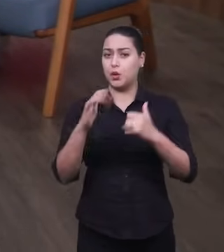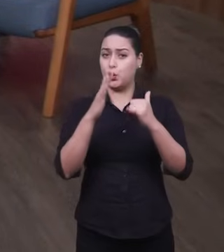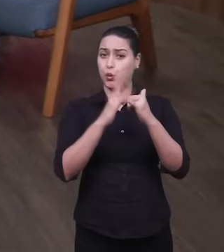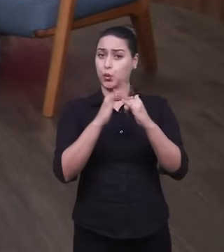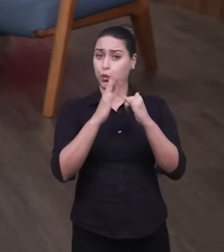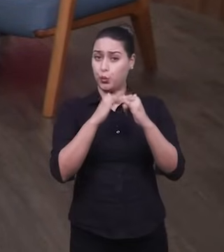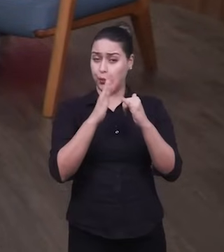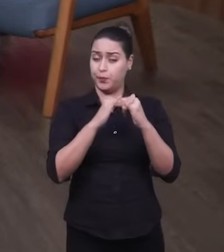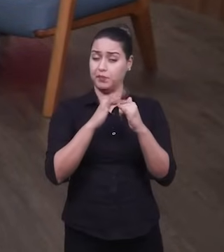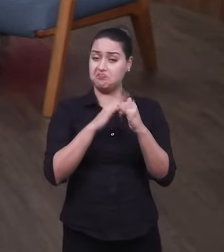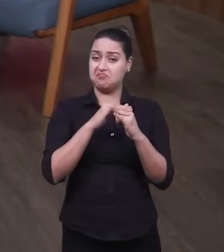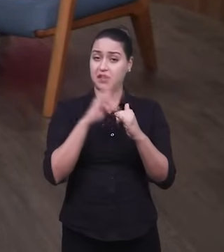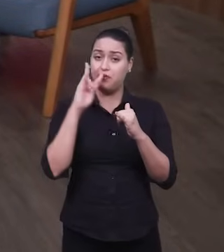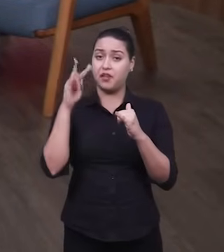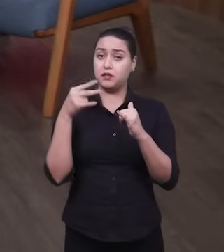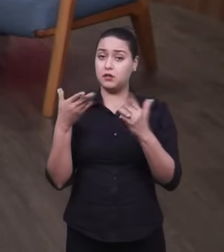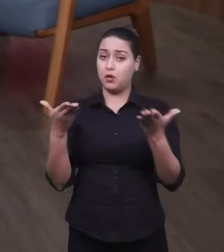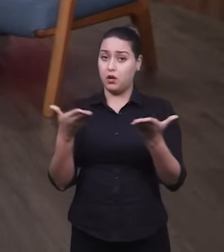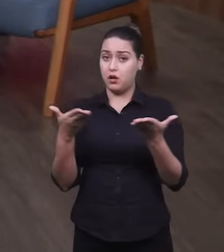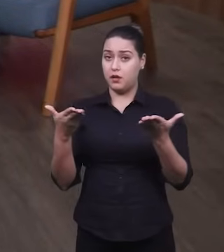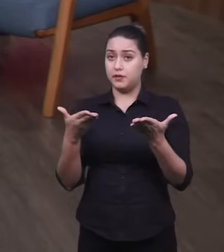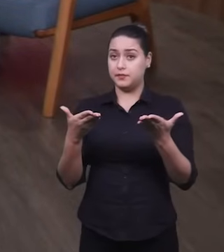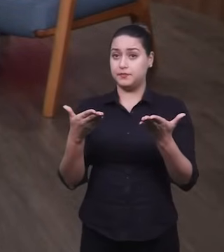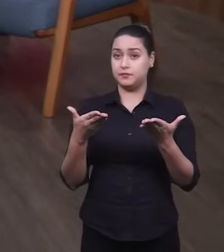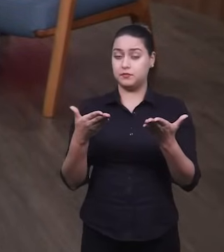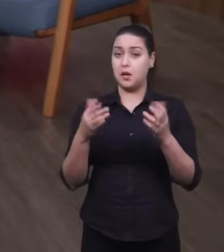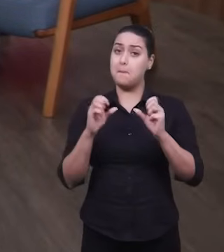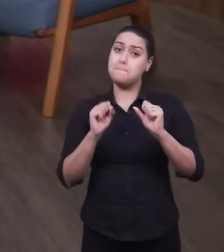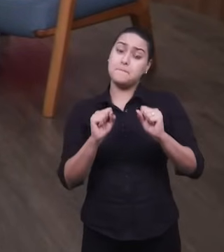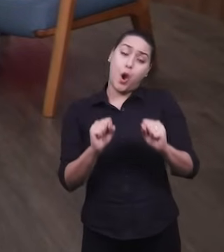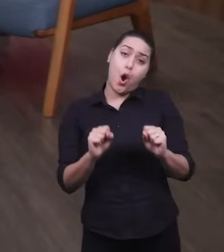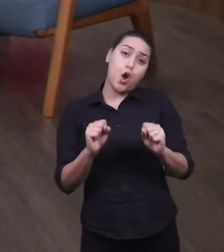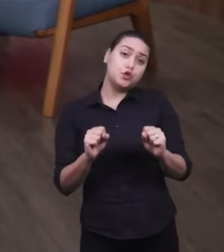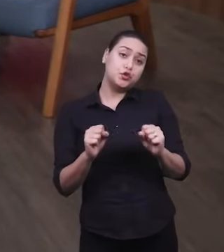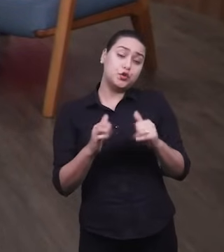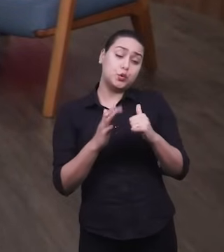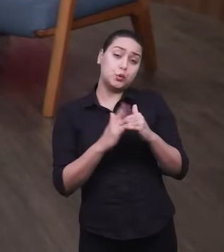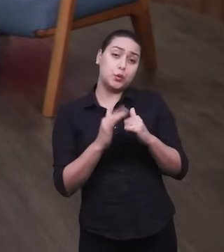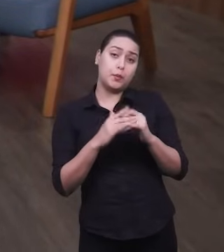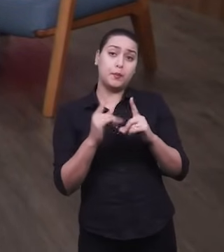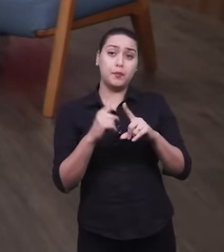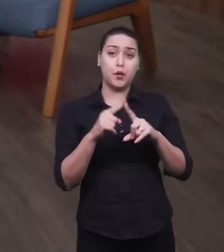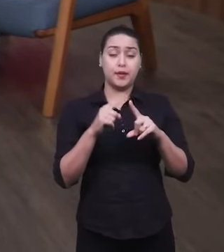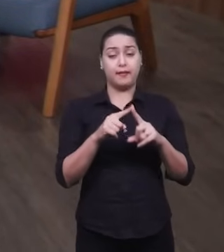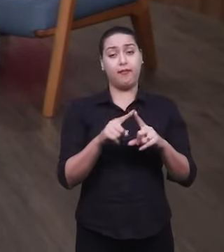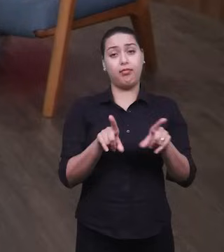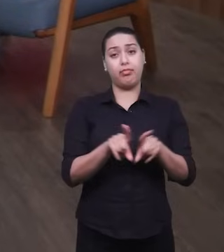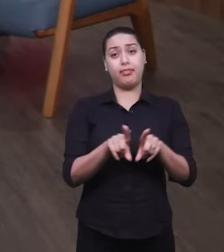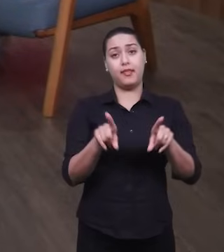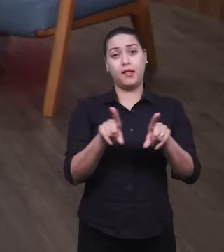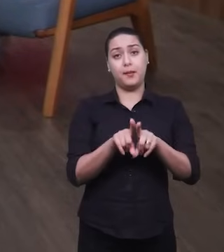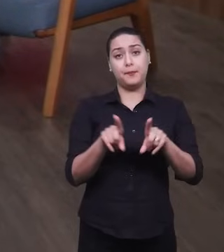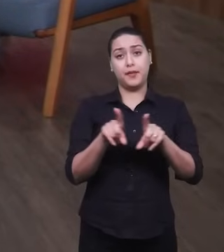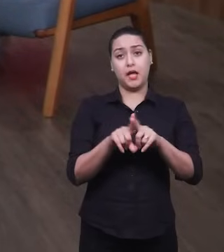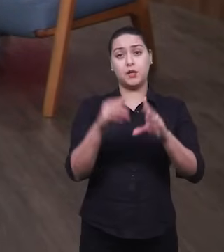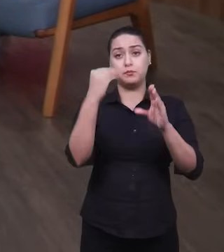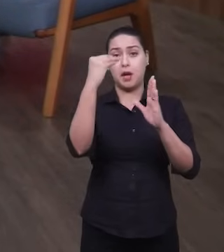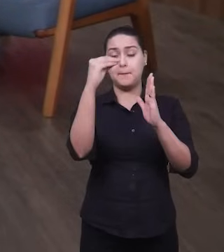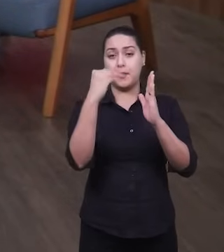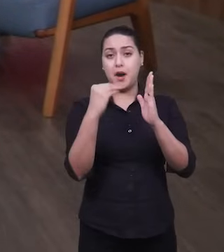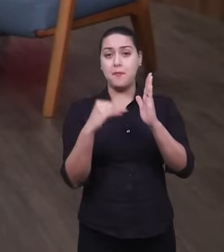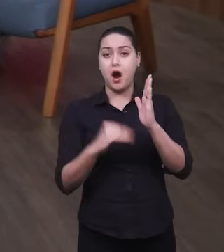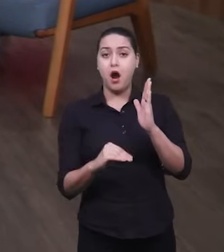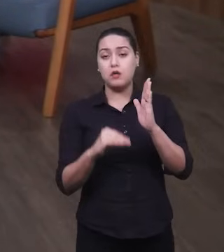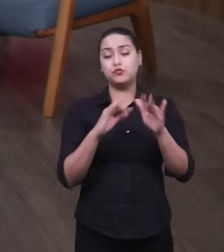da Igreja Cristã Maranata no YouTube. Por que eu disse pode estar nos assistindo? Porque nós estamos transmitindo esse conteúdo no